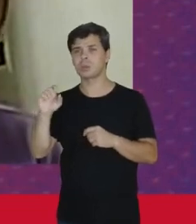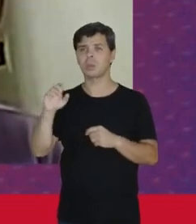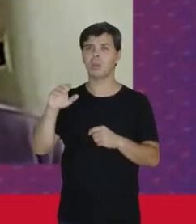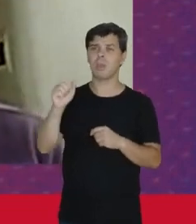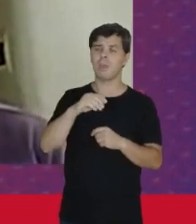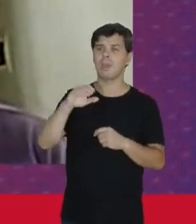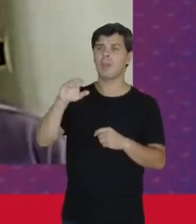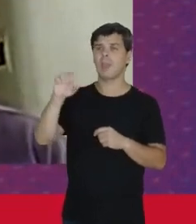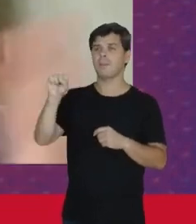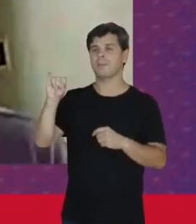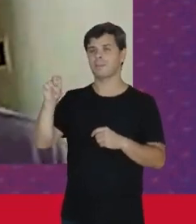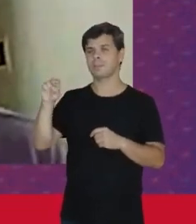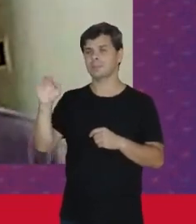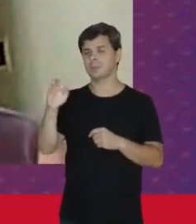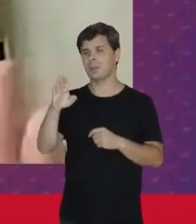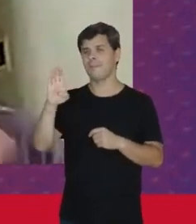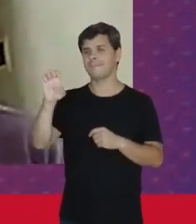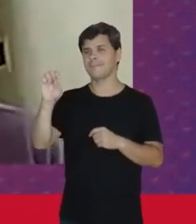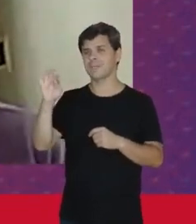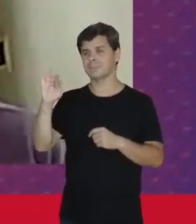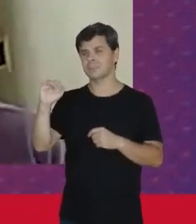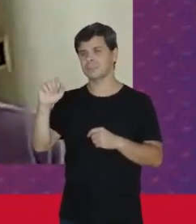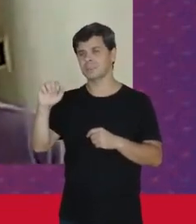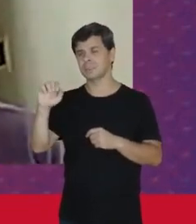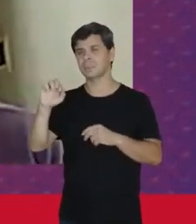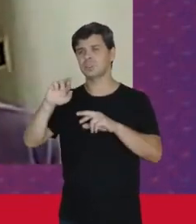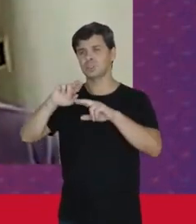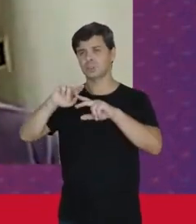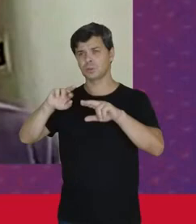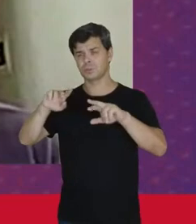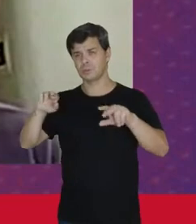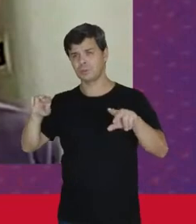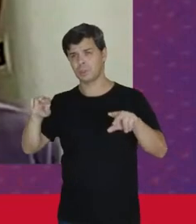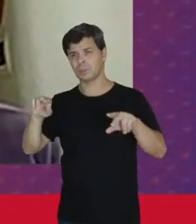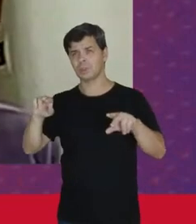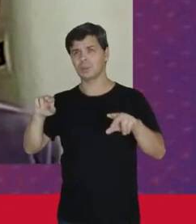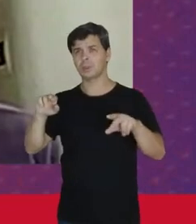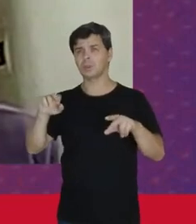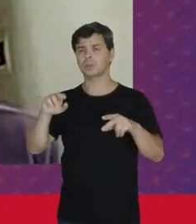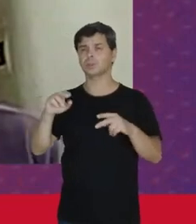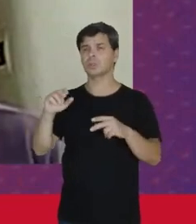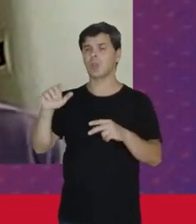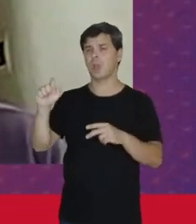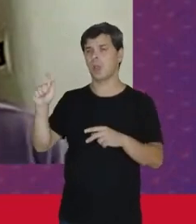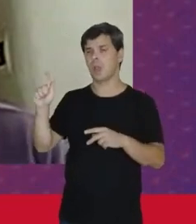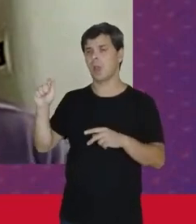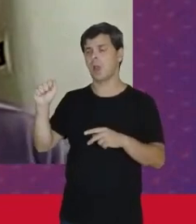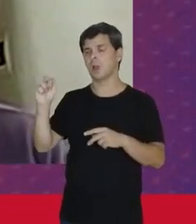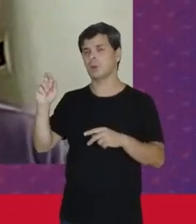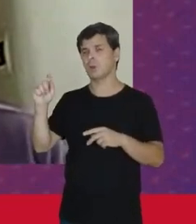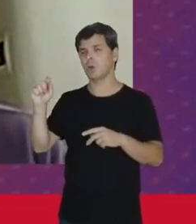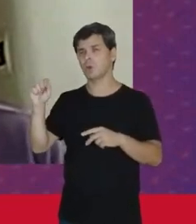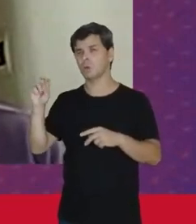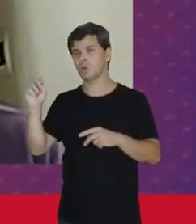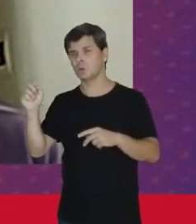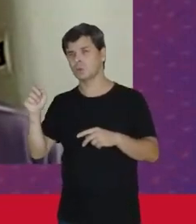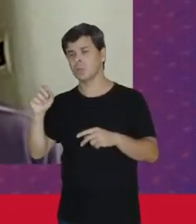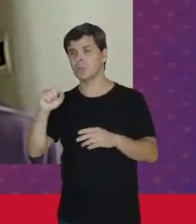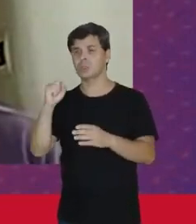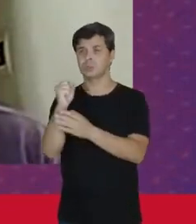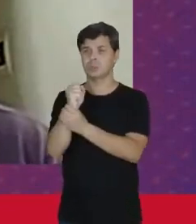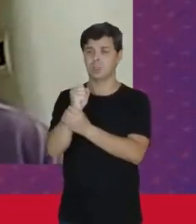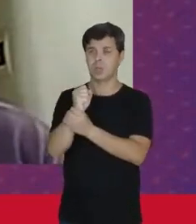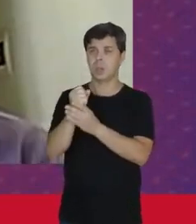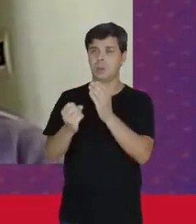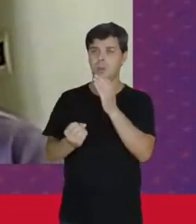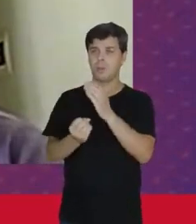herbicidas, fungicidas, pesticidas, das mais variadas formas, né, de agrotóxicos, de venenos, para garantir a produção